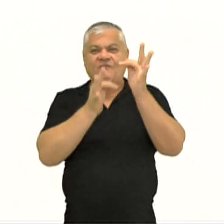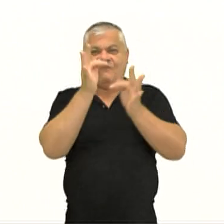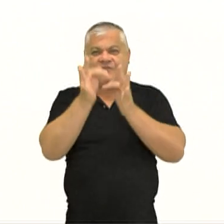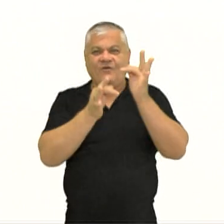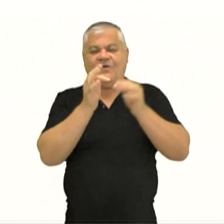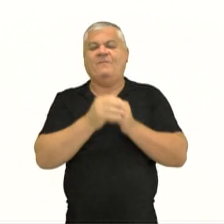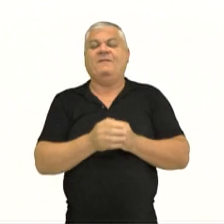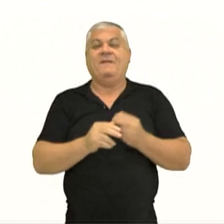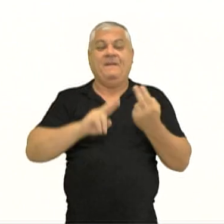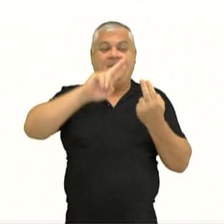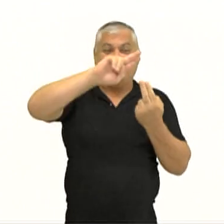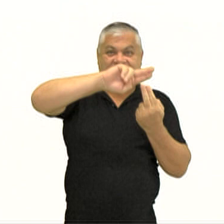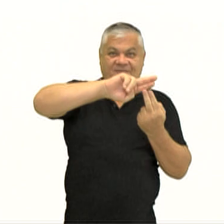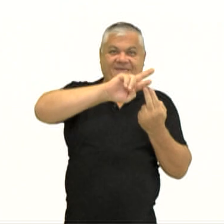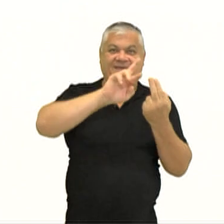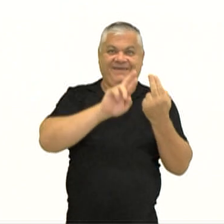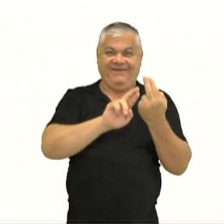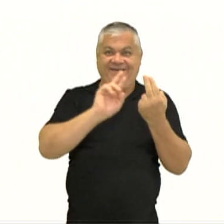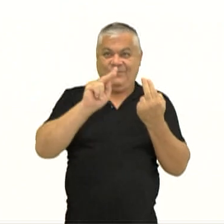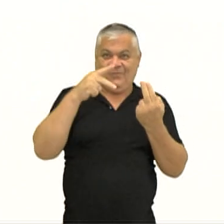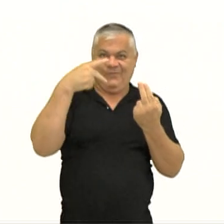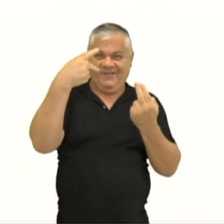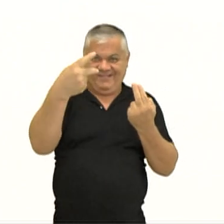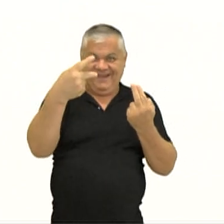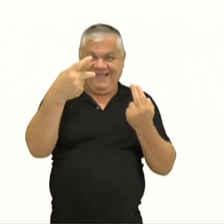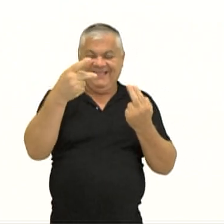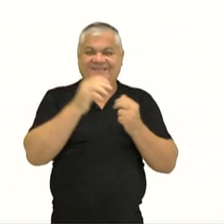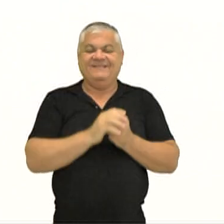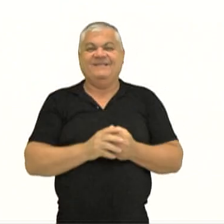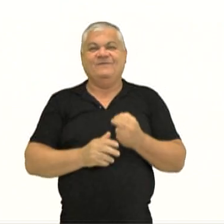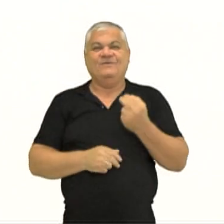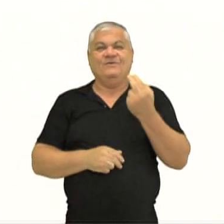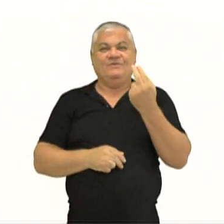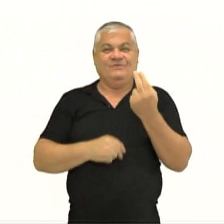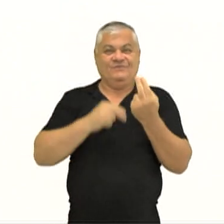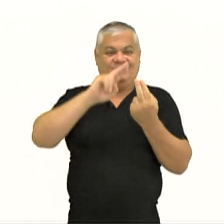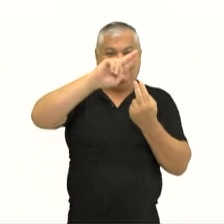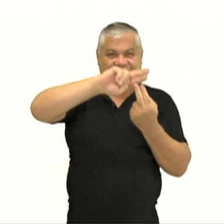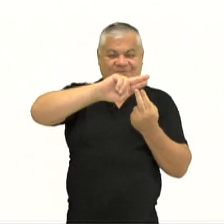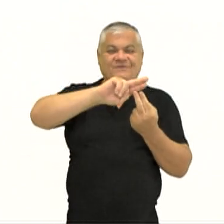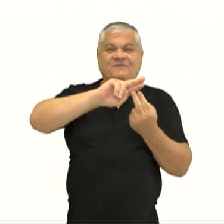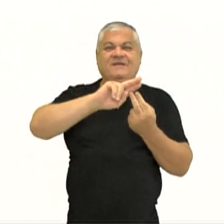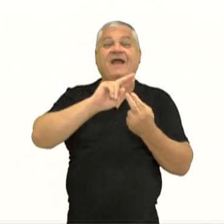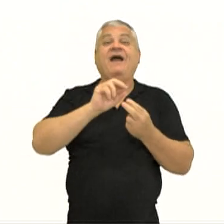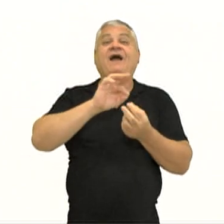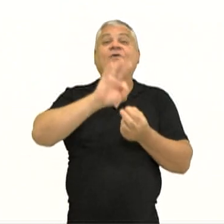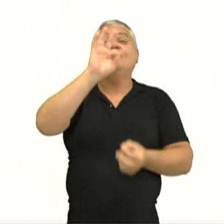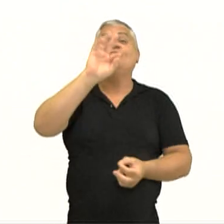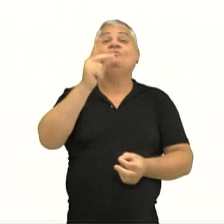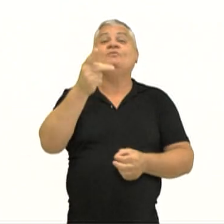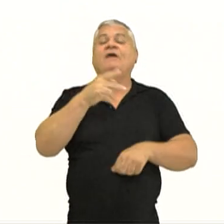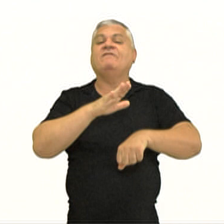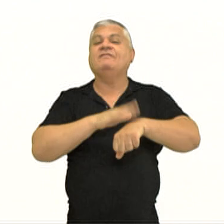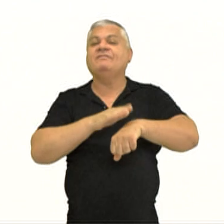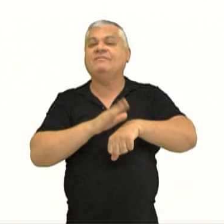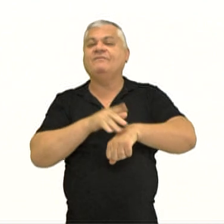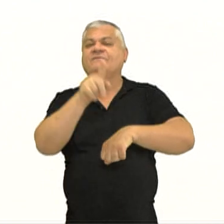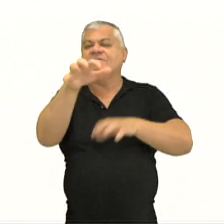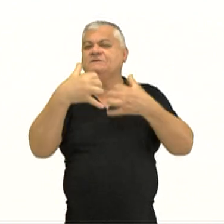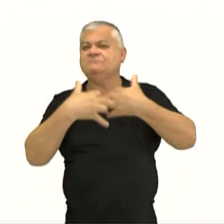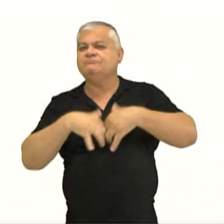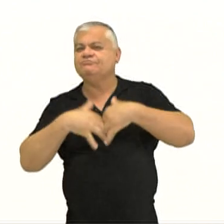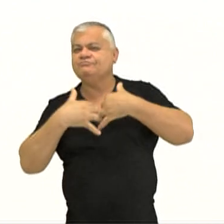πr é o quadrado, da área lateral, que é 2πrh, nós temos que achar qual é a altura. Eu vou dar um tempinho para